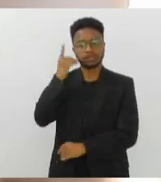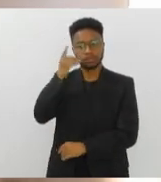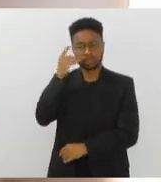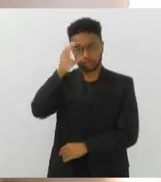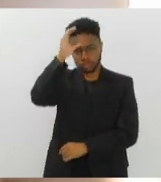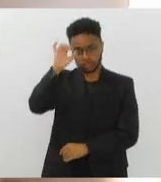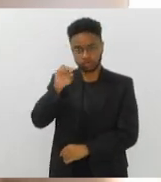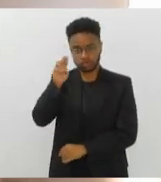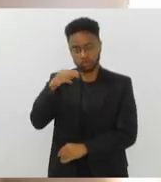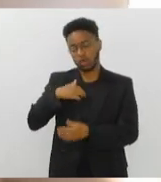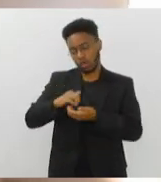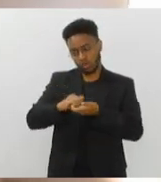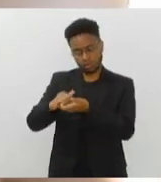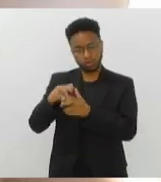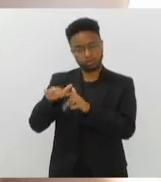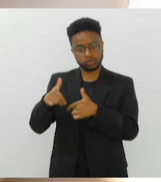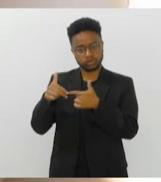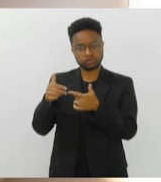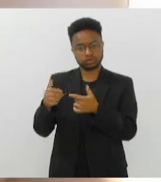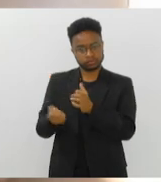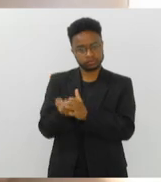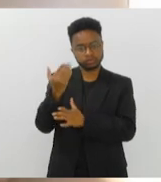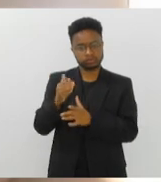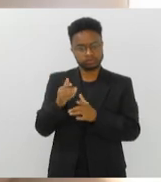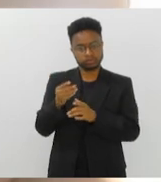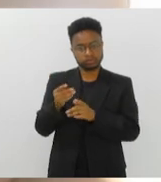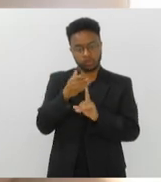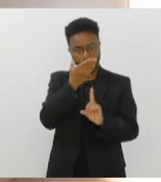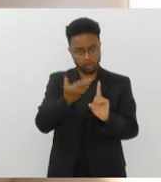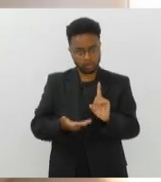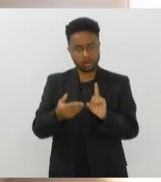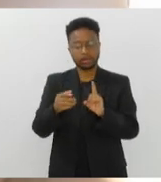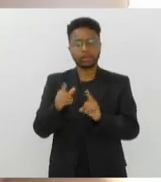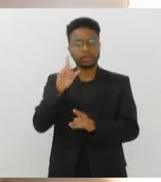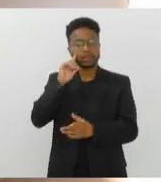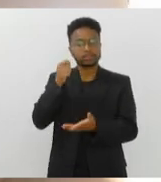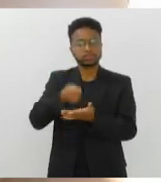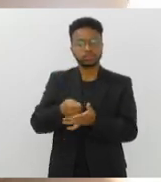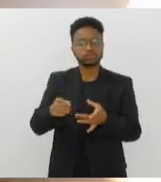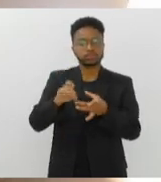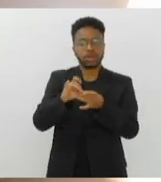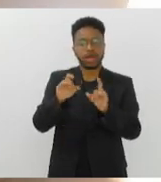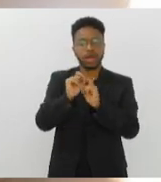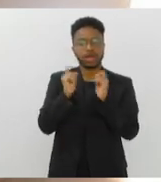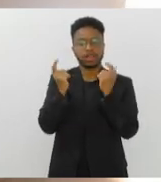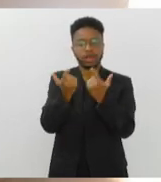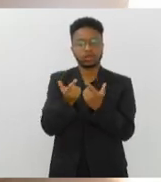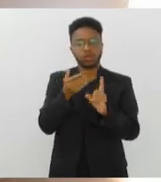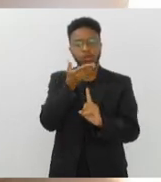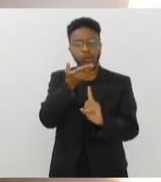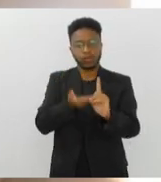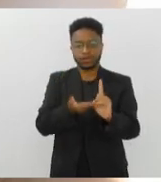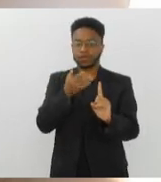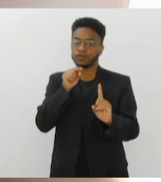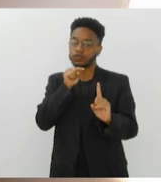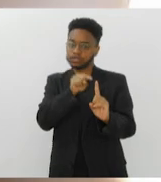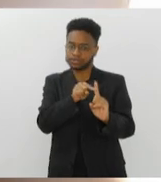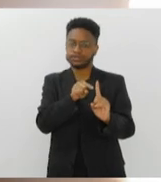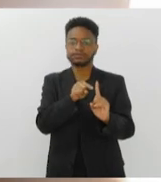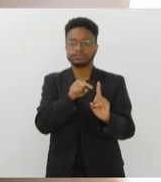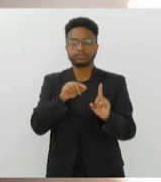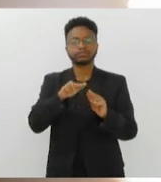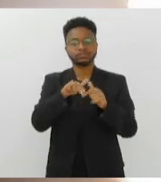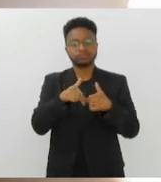quem cumprimento pelo ato, decidiu a Assembleia Legislativa do Estado do Rio de Janeiro fazer uma justa homenagem a você por tudo